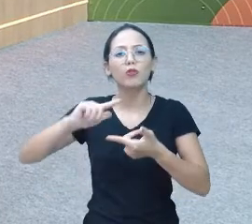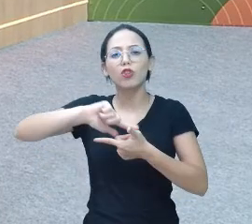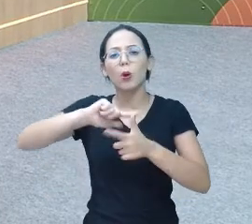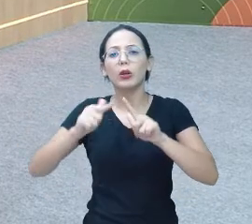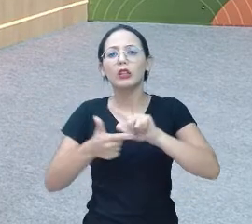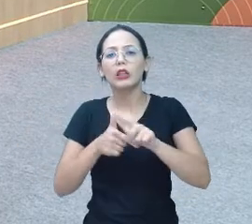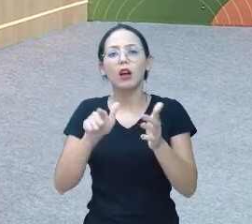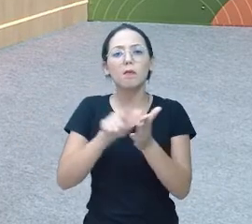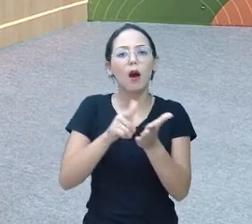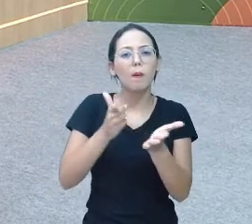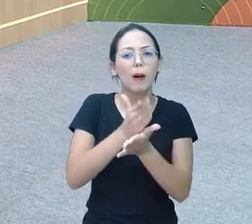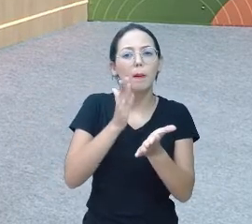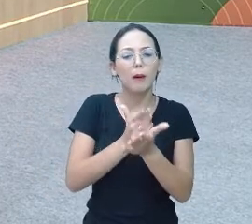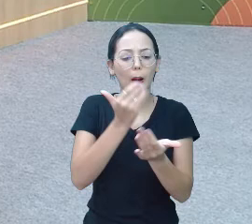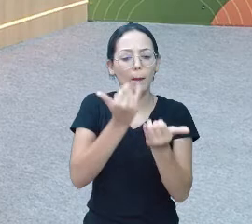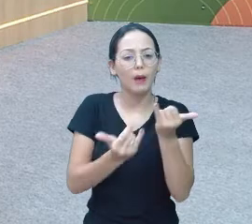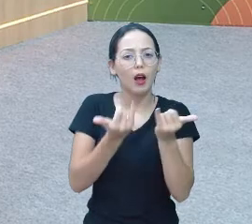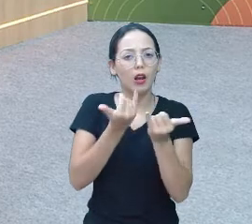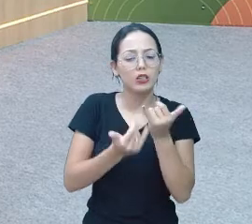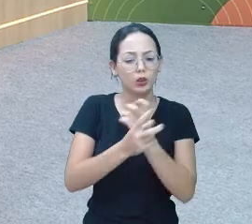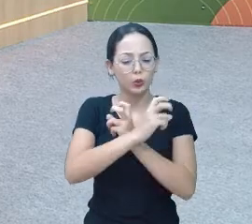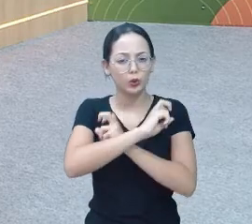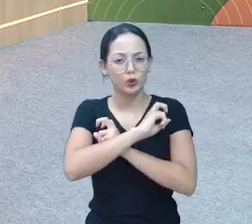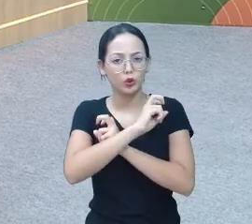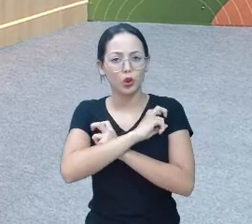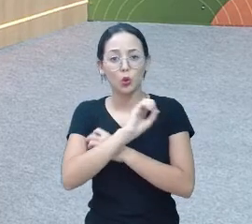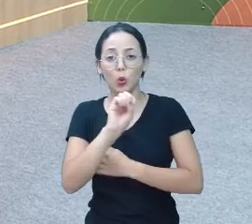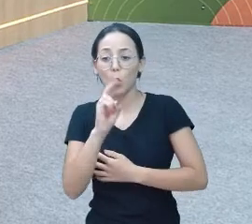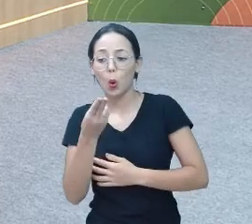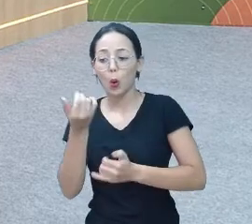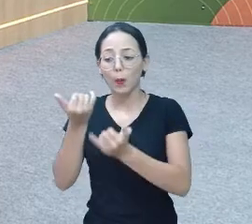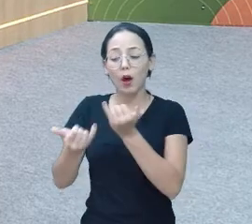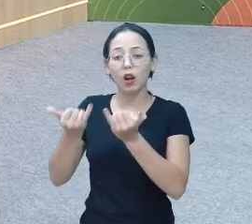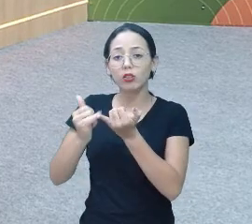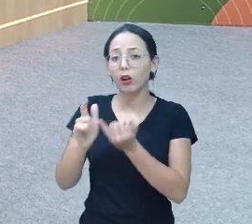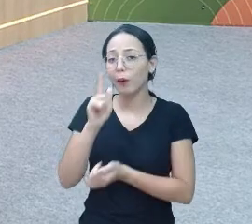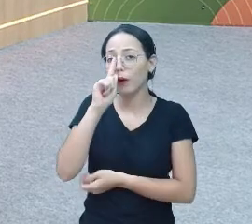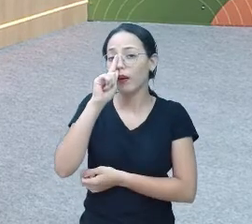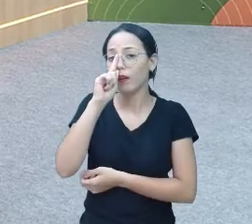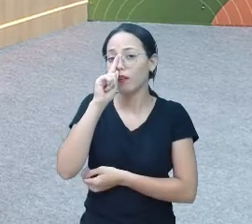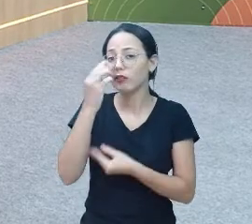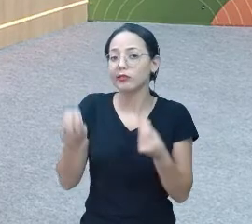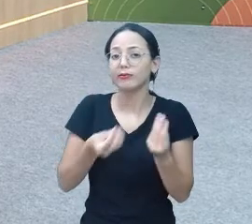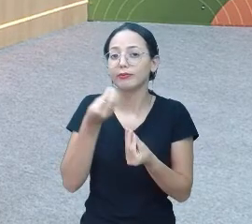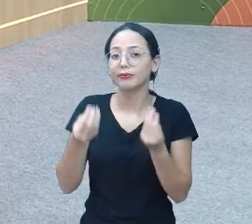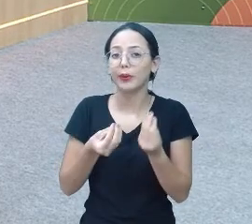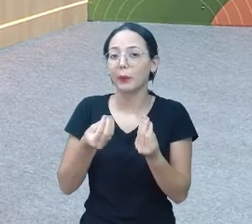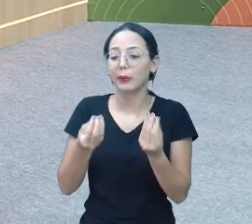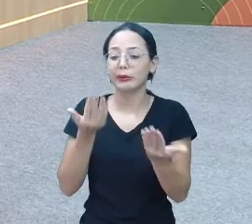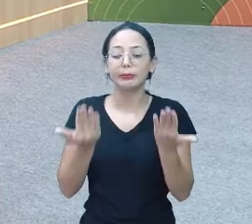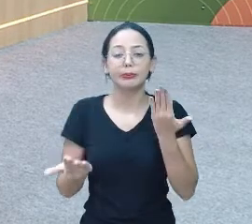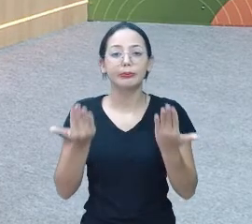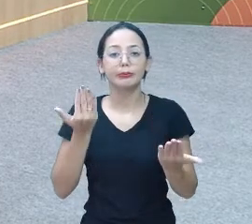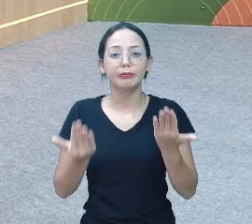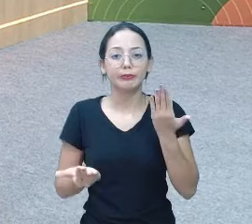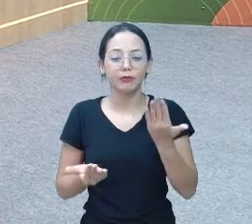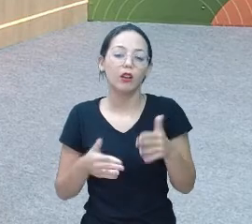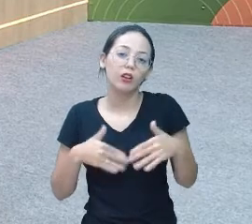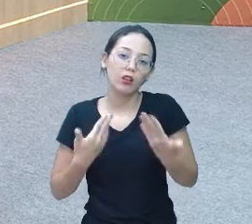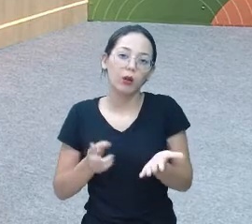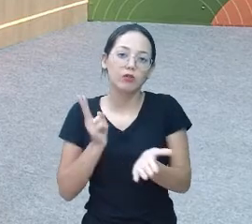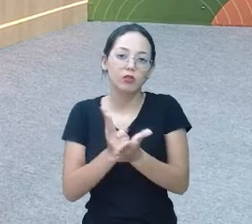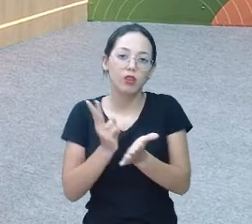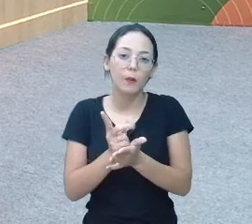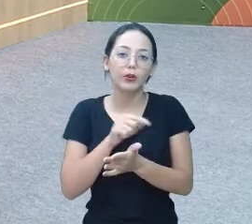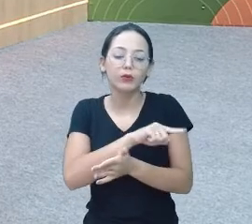uma geometria mais parecida com a dos egípcios ou mais parecida com as dos gregos, tá certo? Então, toda vez que você